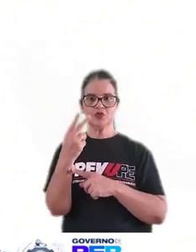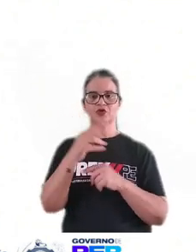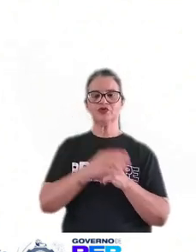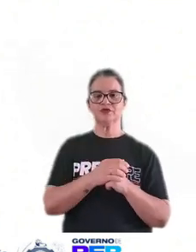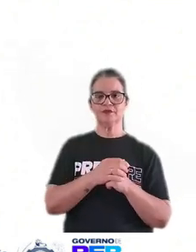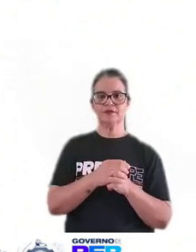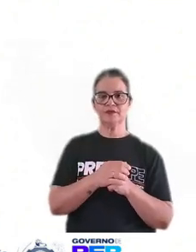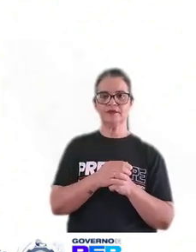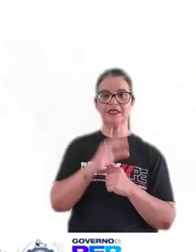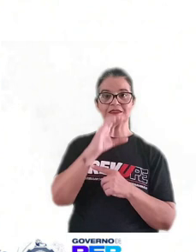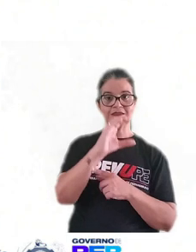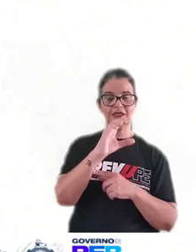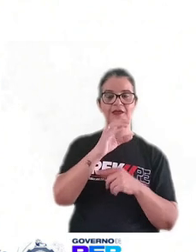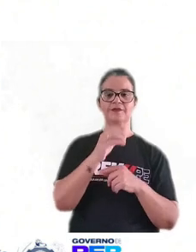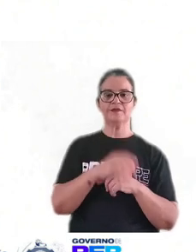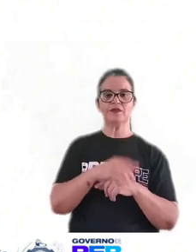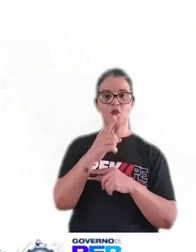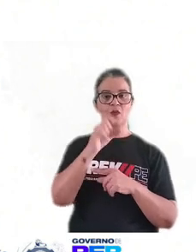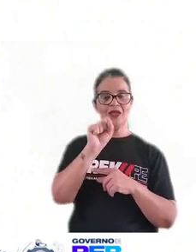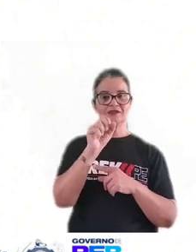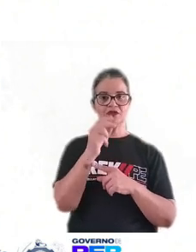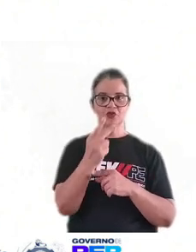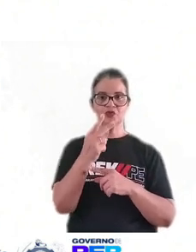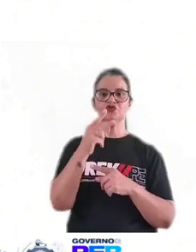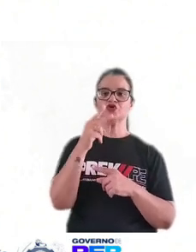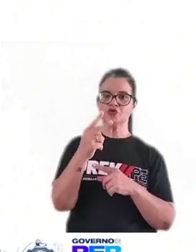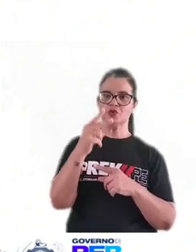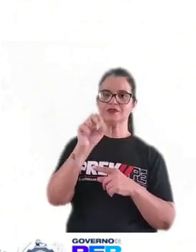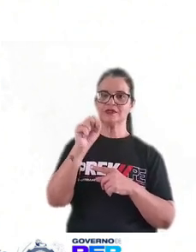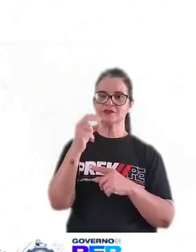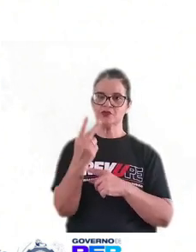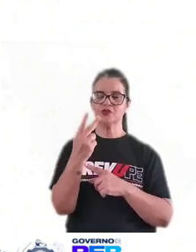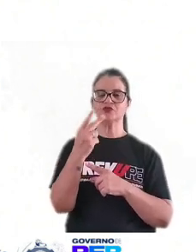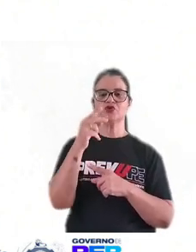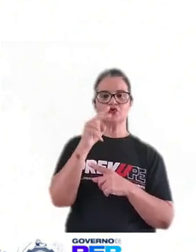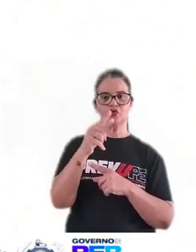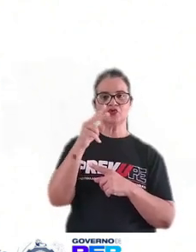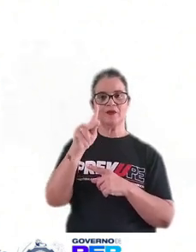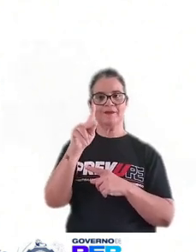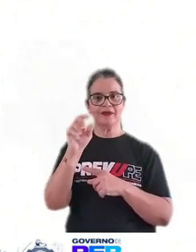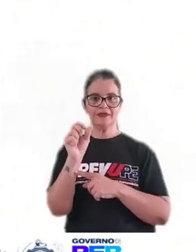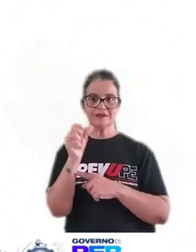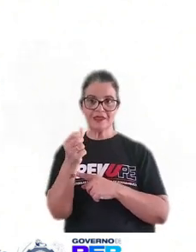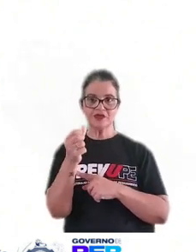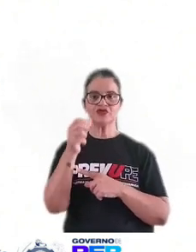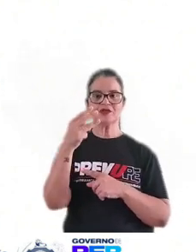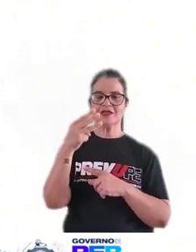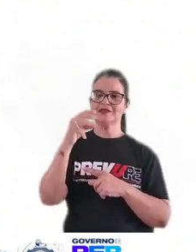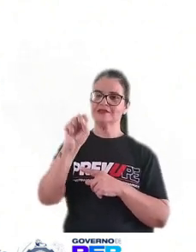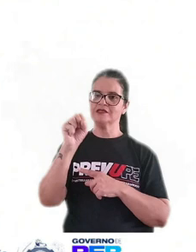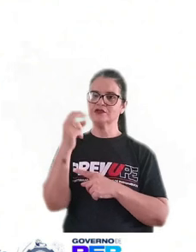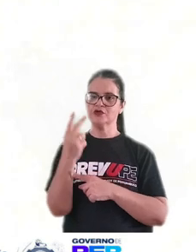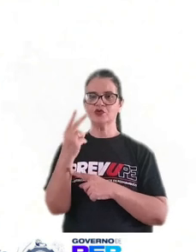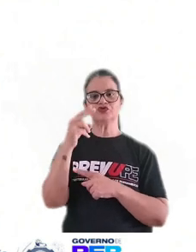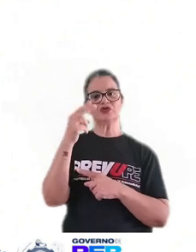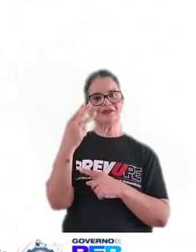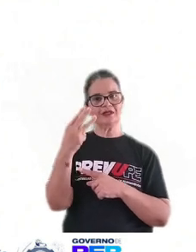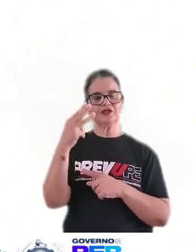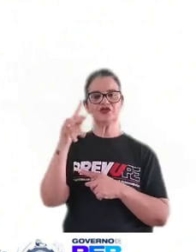3s2 c 1s2 2s2 2p6